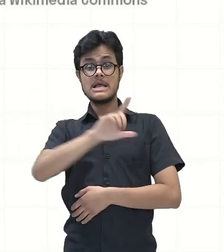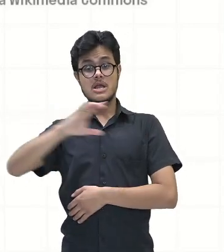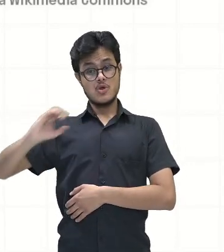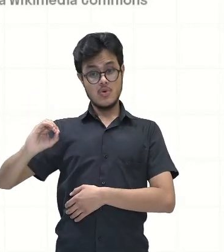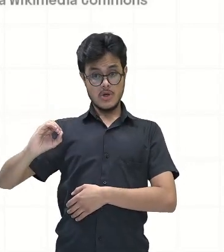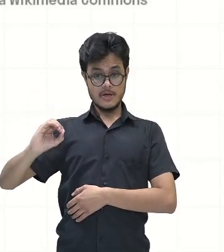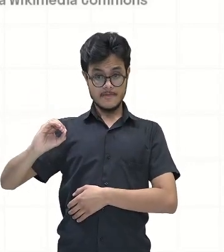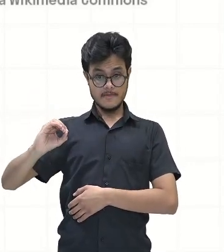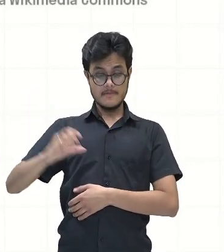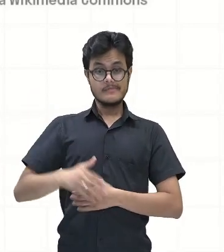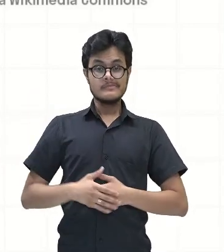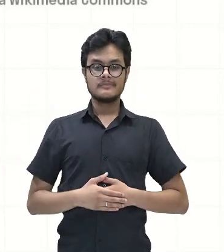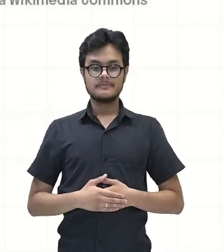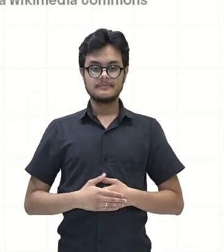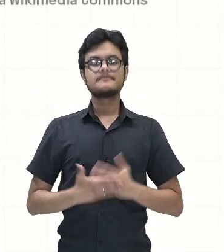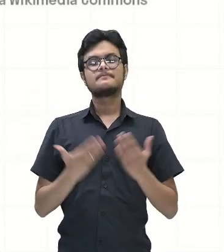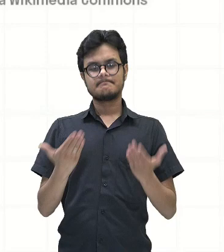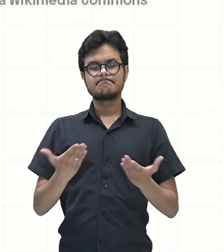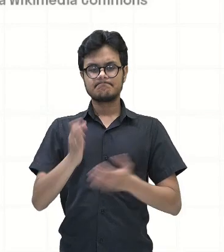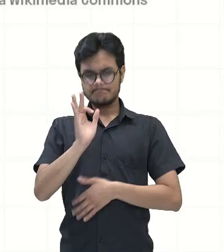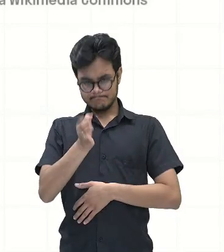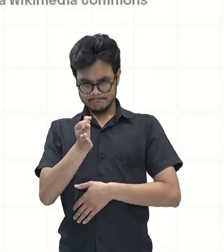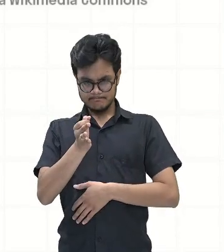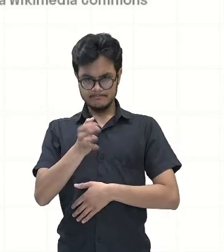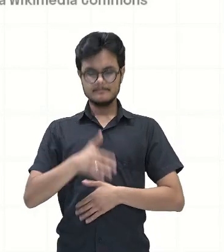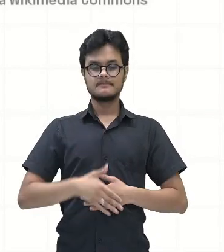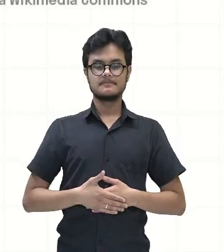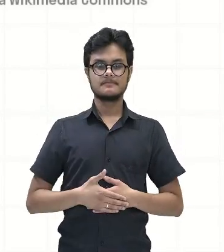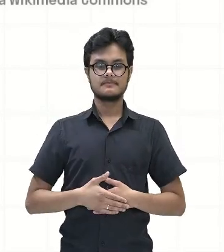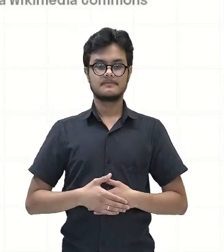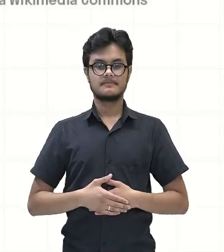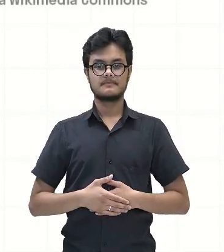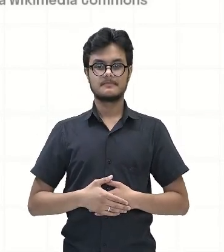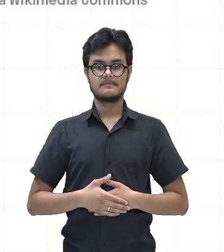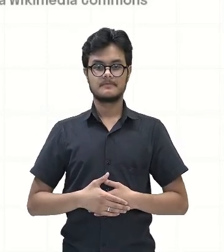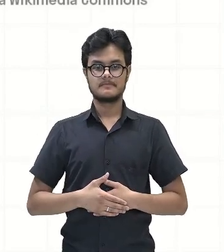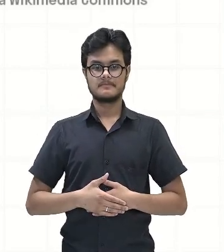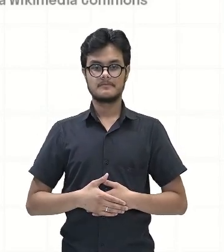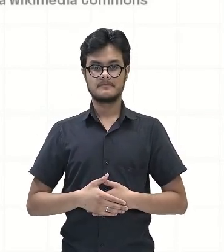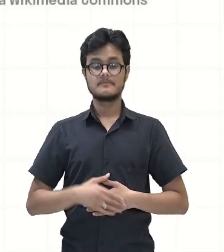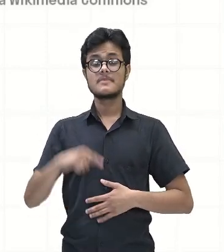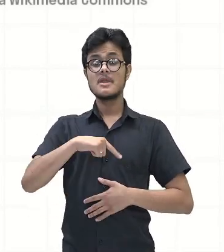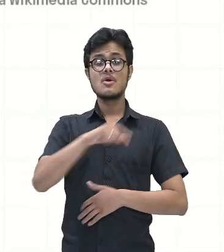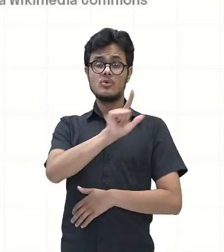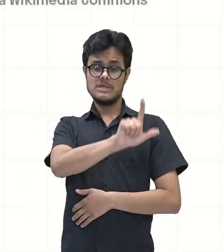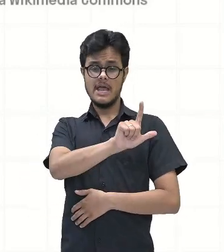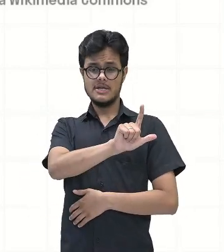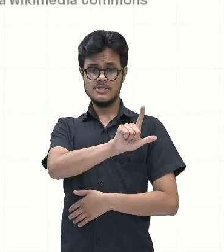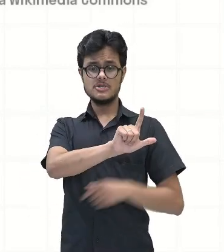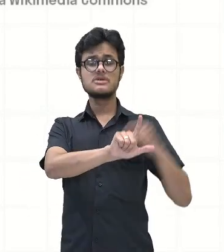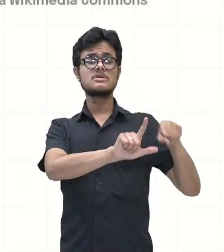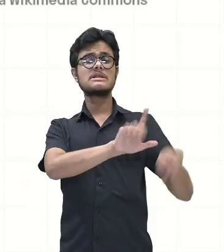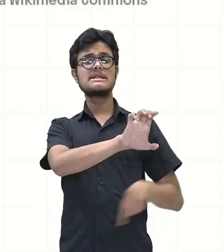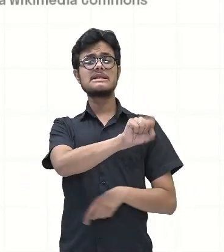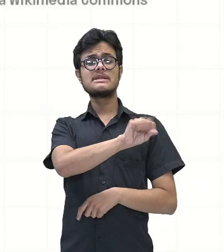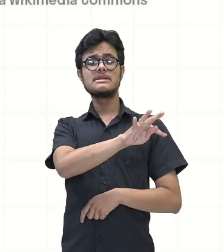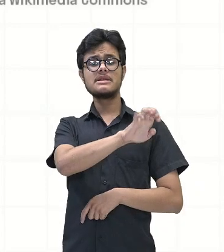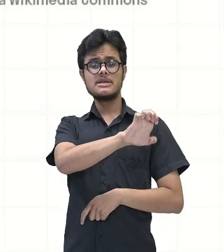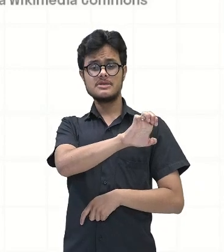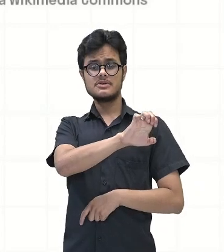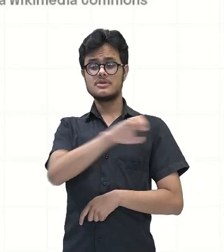e oeste. Então, eu tenho aqui o hemisfério leste e eu tenho o hemisfério